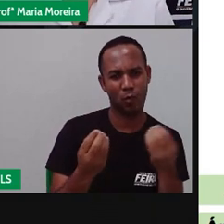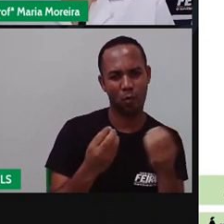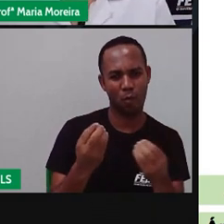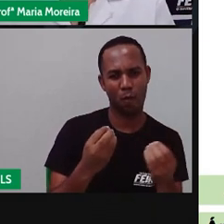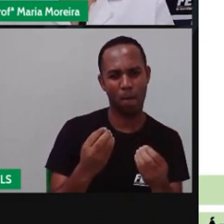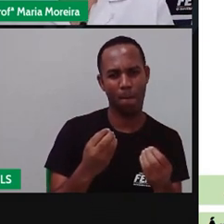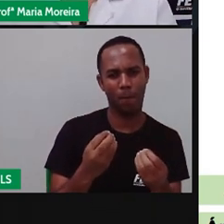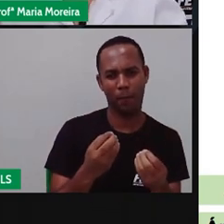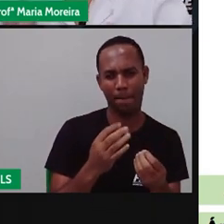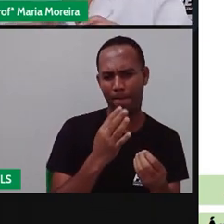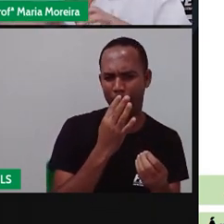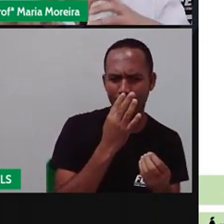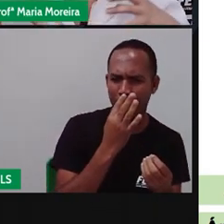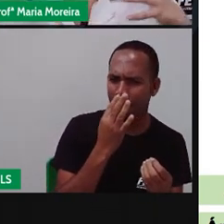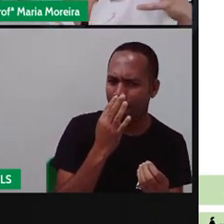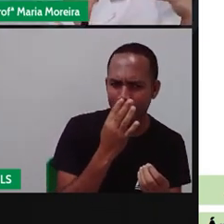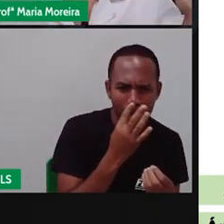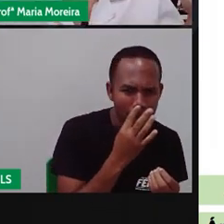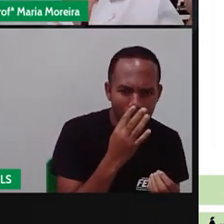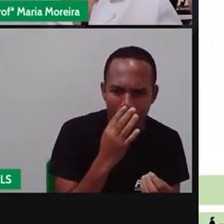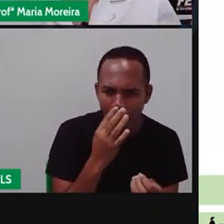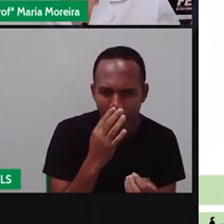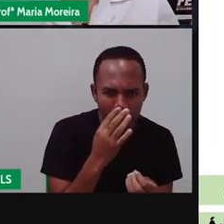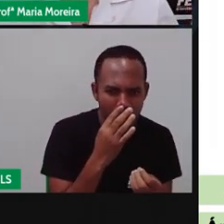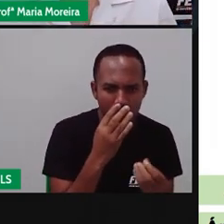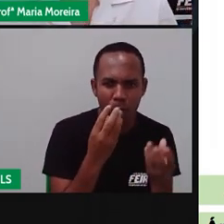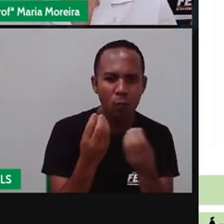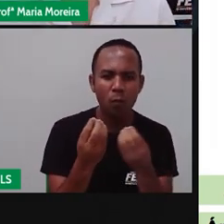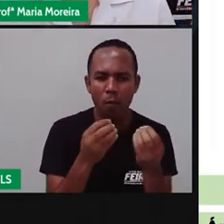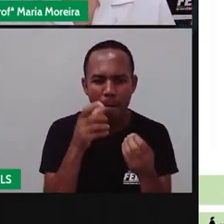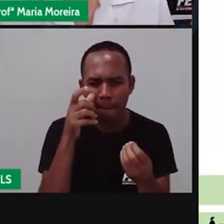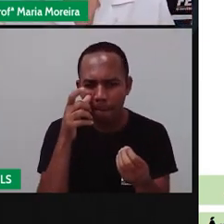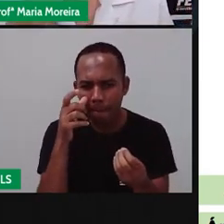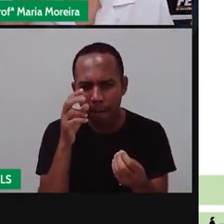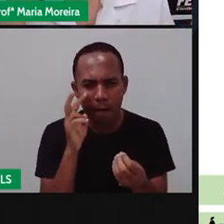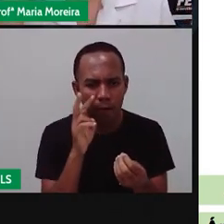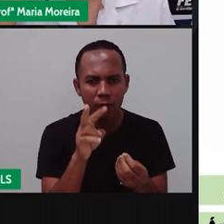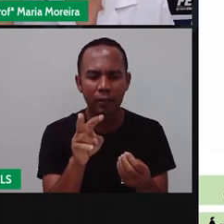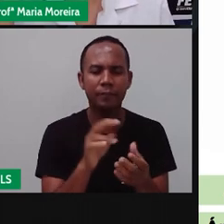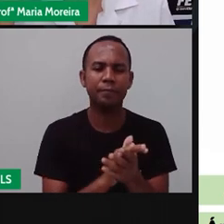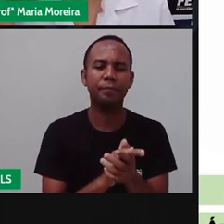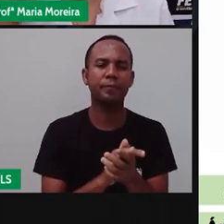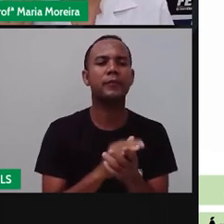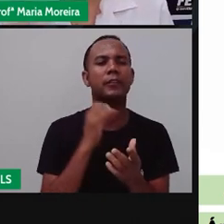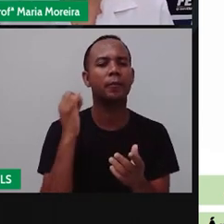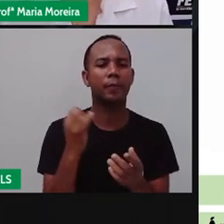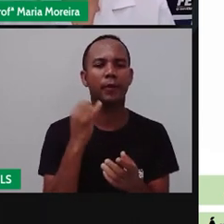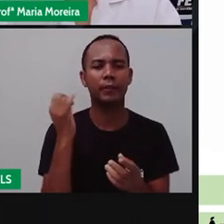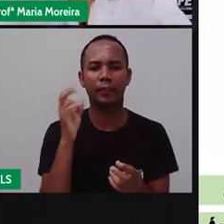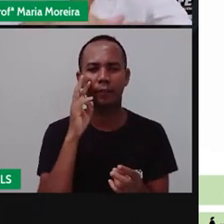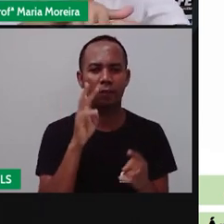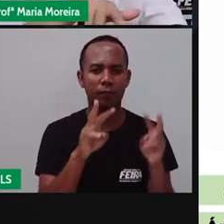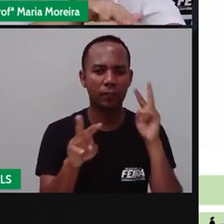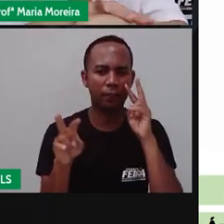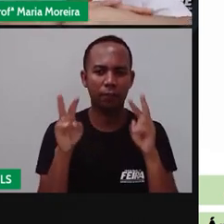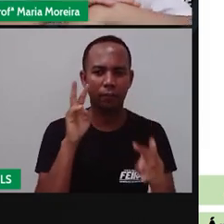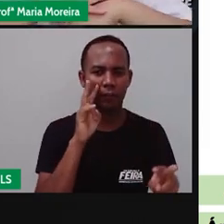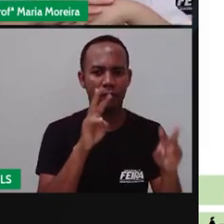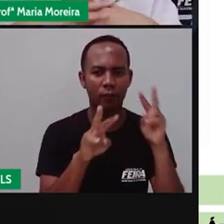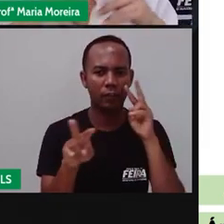aulas sobre o quê? Sobre a importância, né? Da gente visualizar a imagem, da